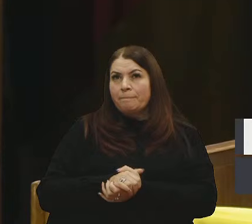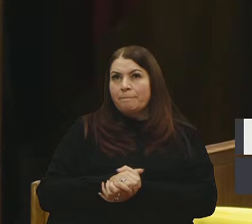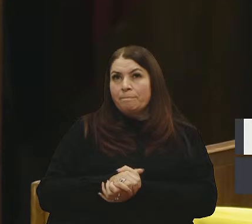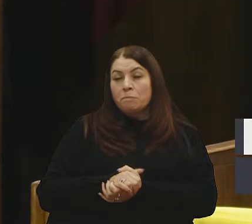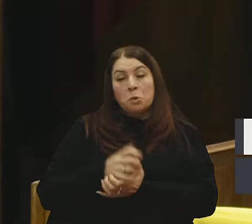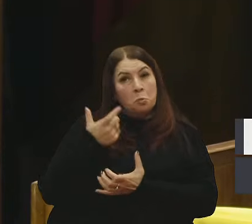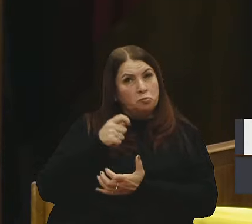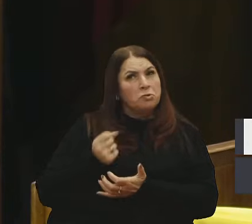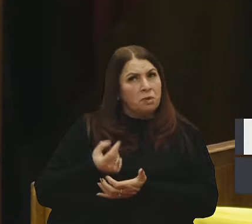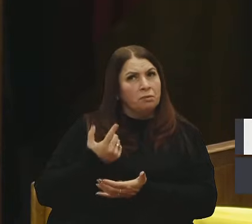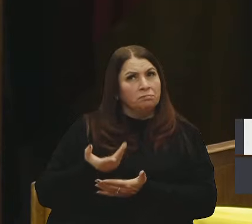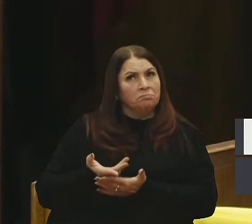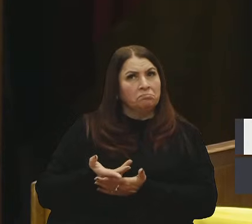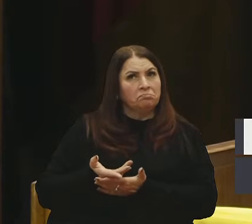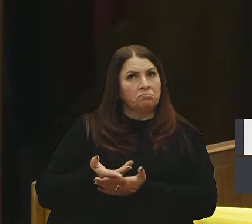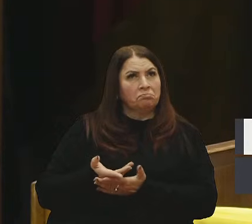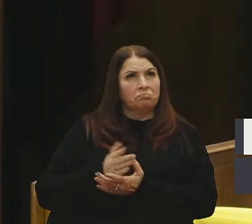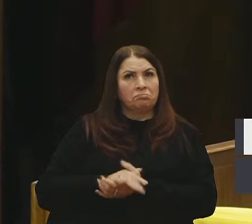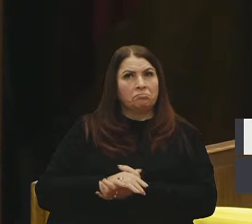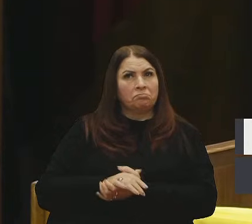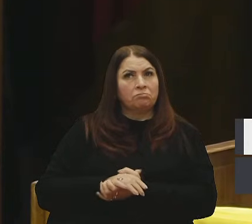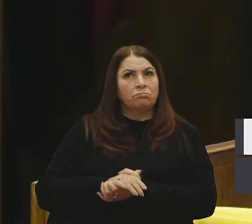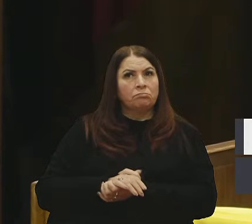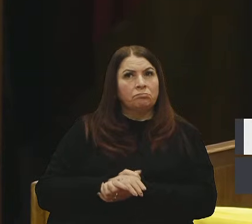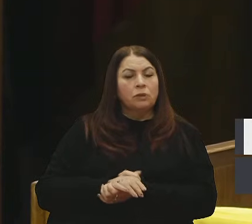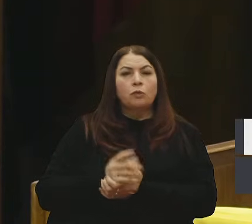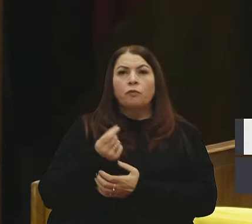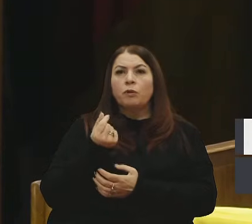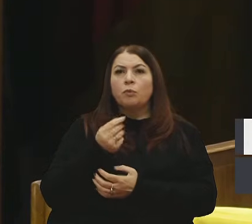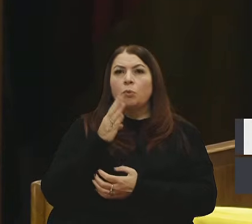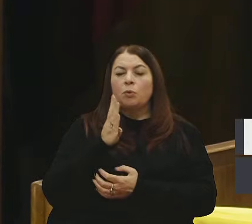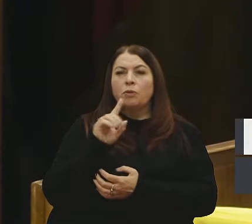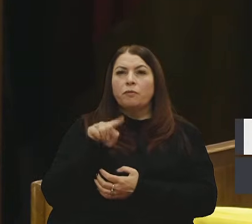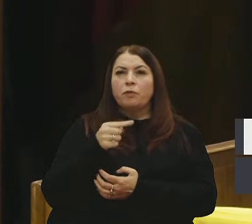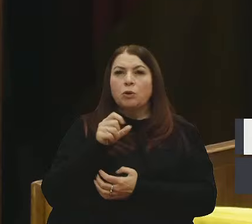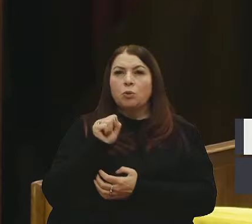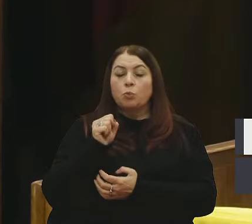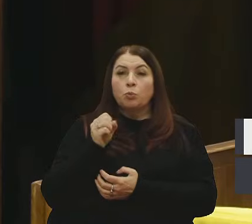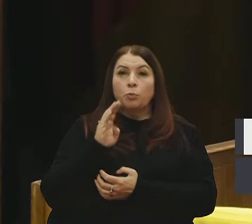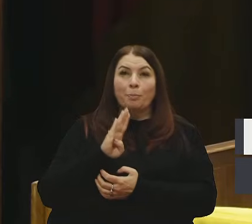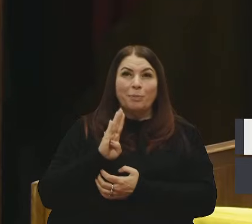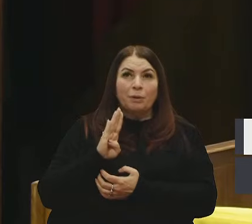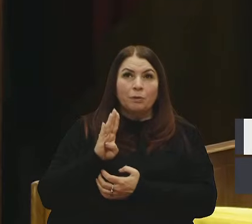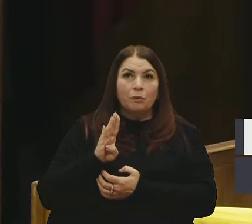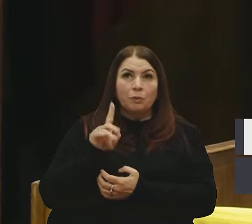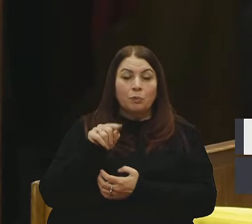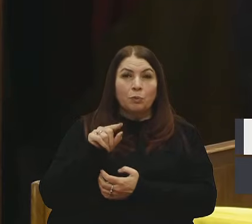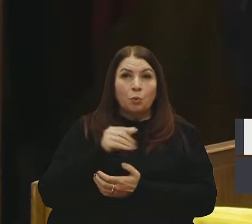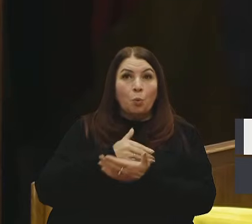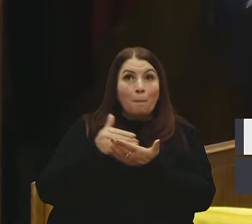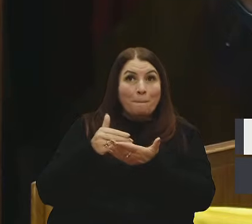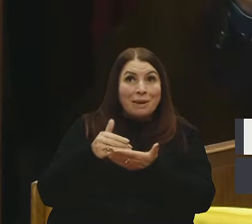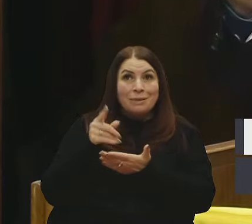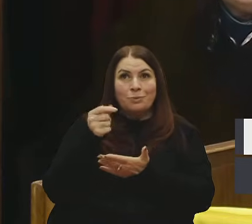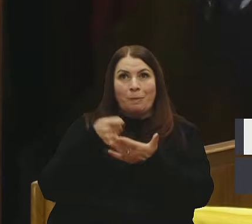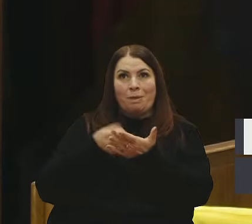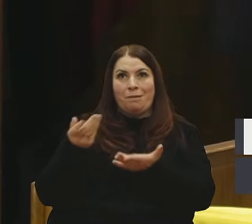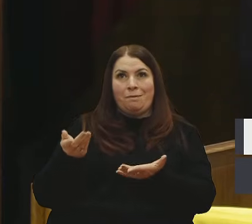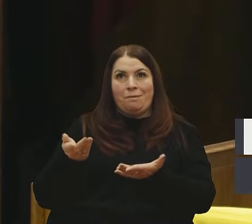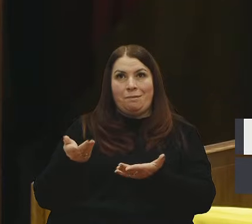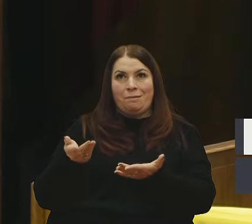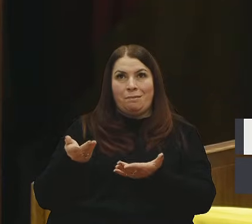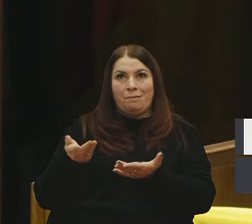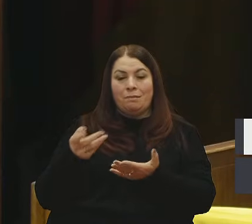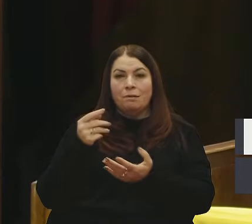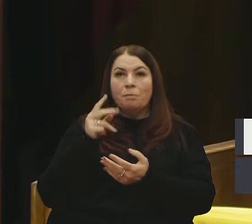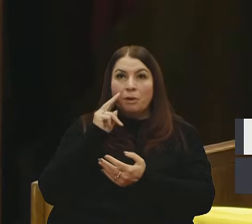Eu achei estranho. Então, o valor de 4,8 bilhão é o ponto de partida para